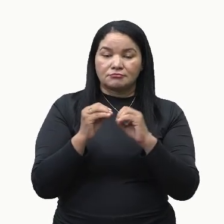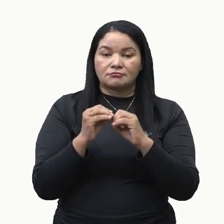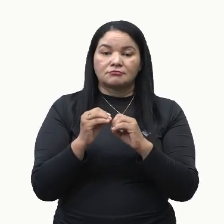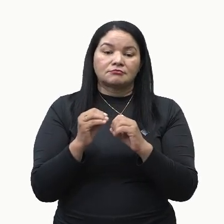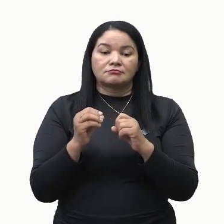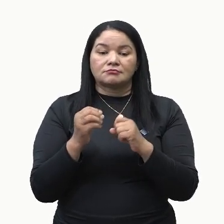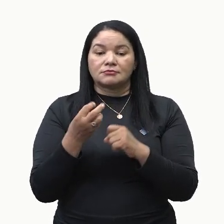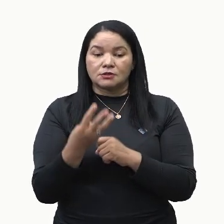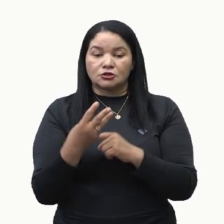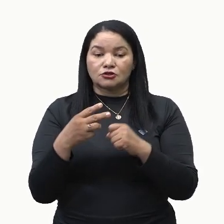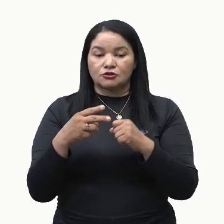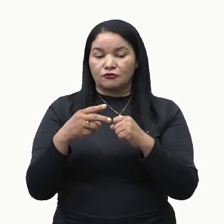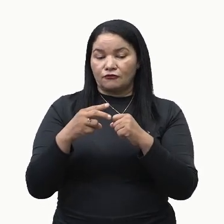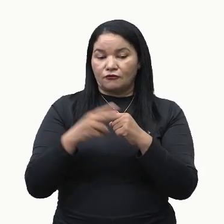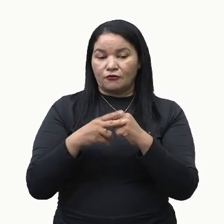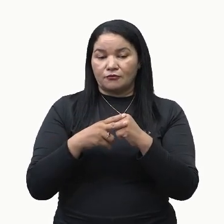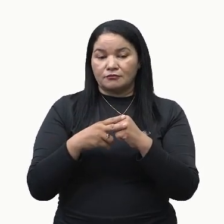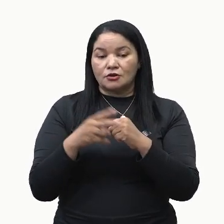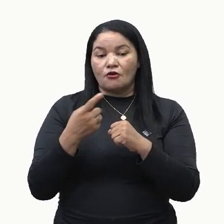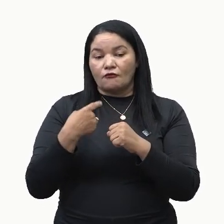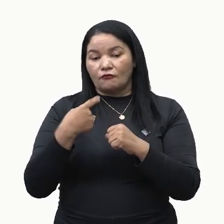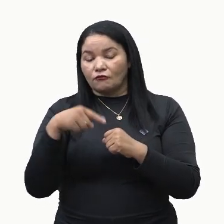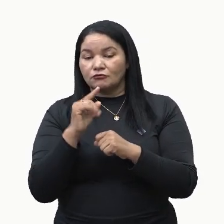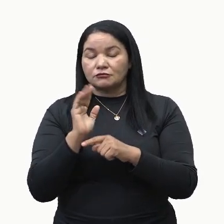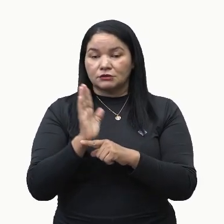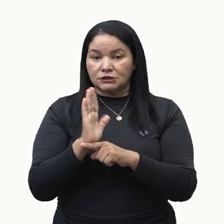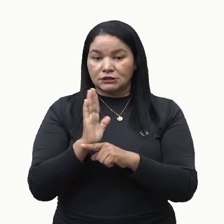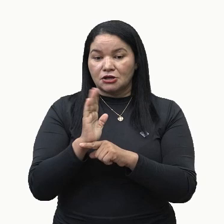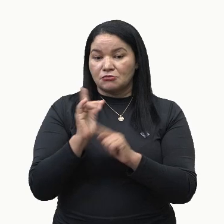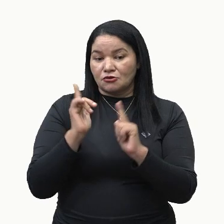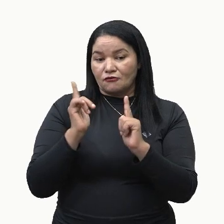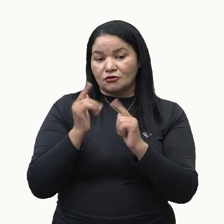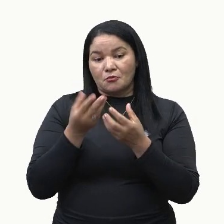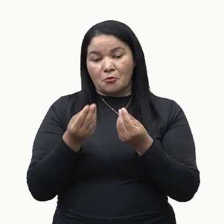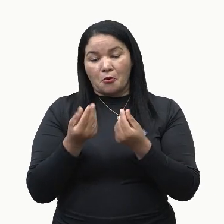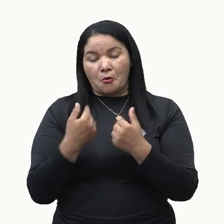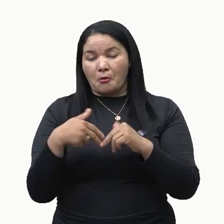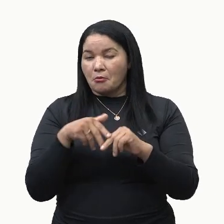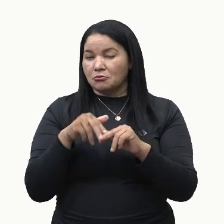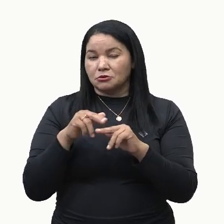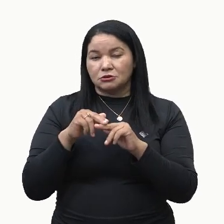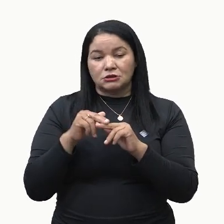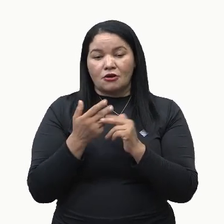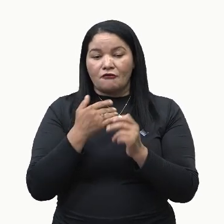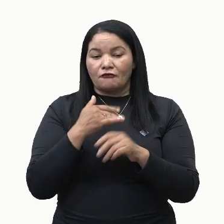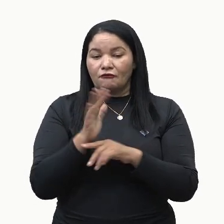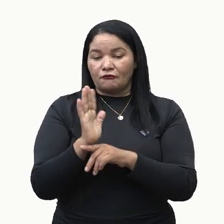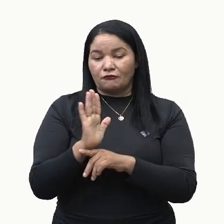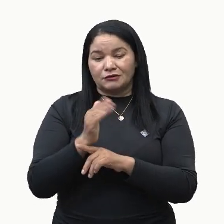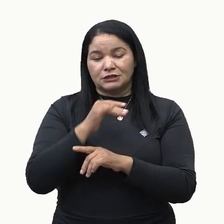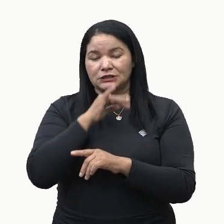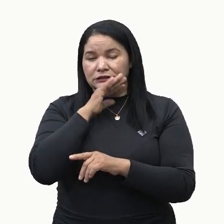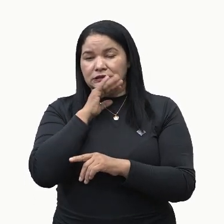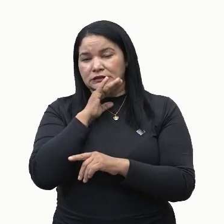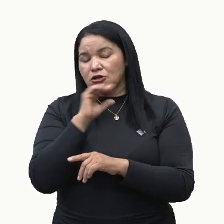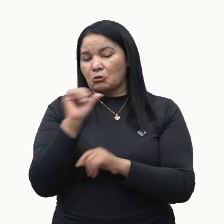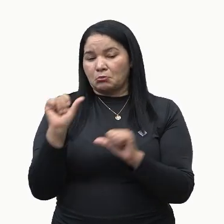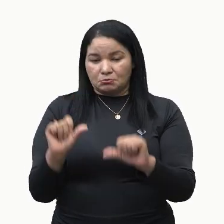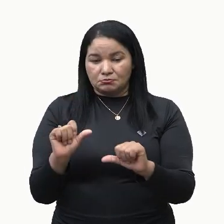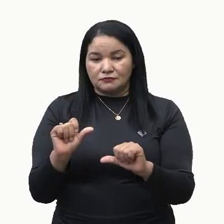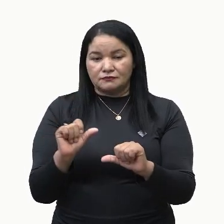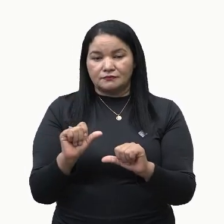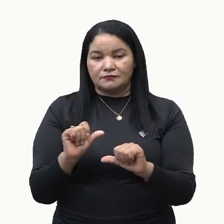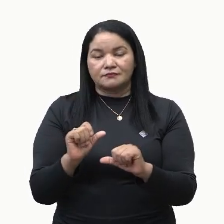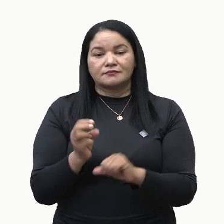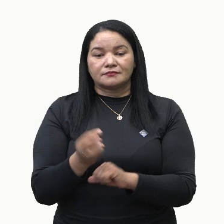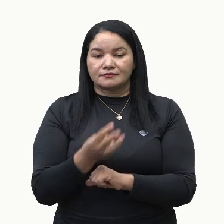ao cinema e me diverti muito, apesar do filme ser horrível. Então, temos três verbos